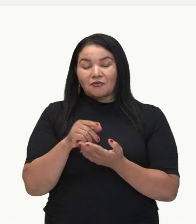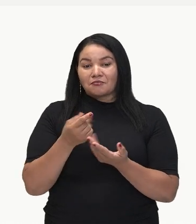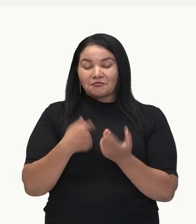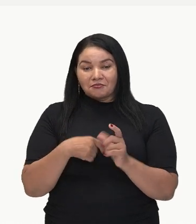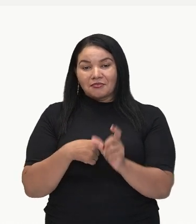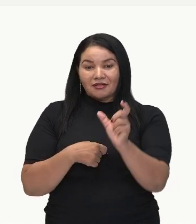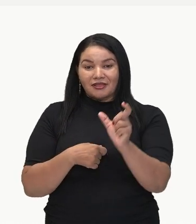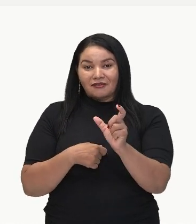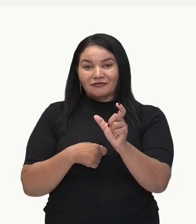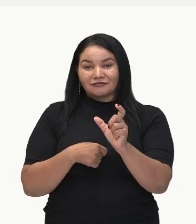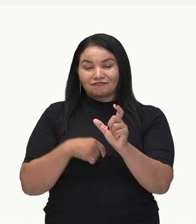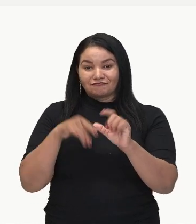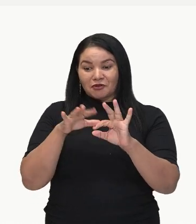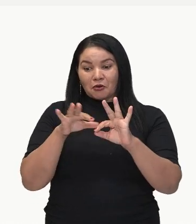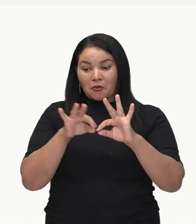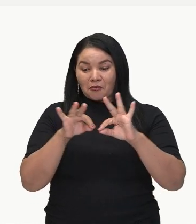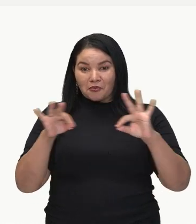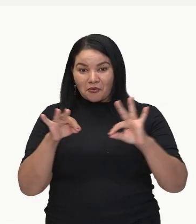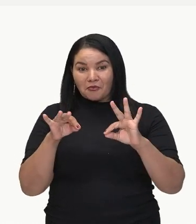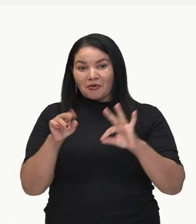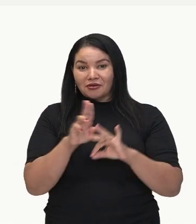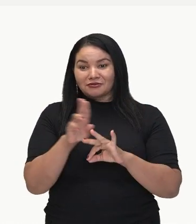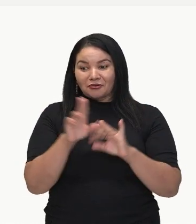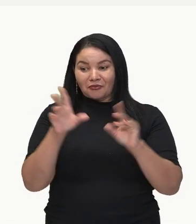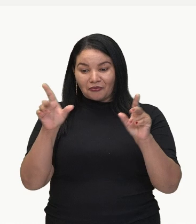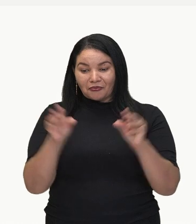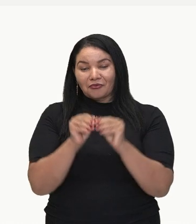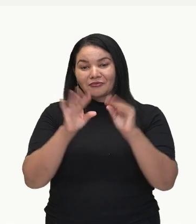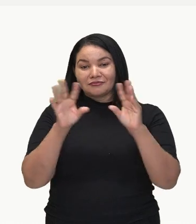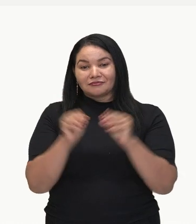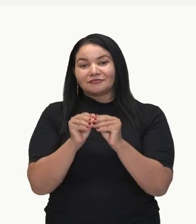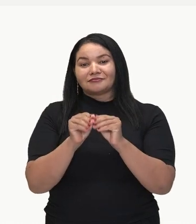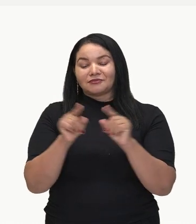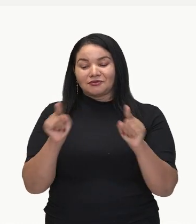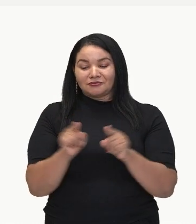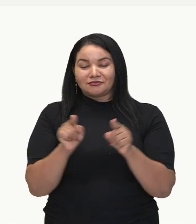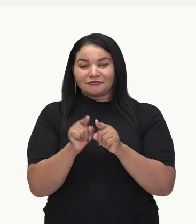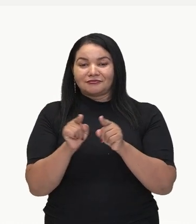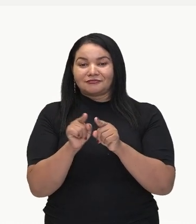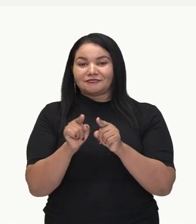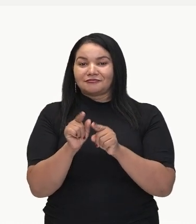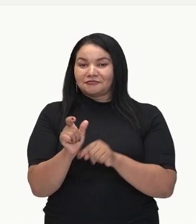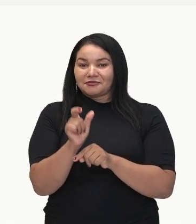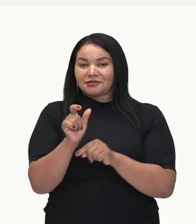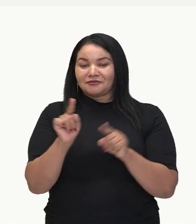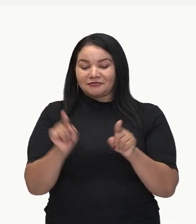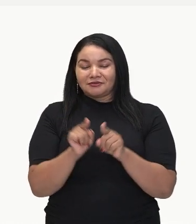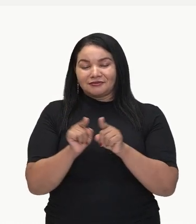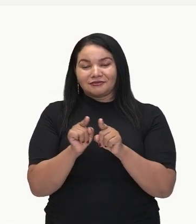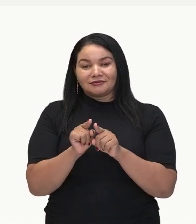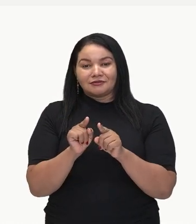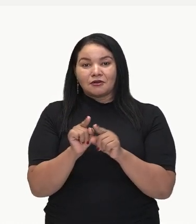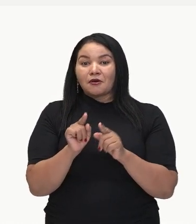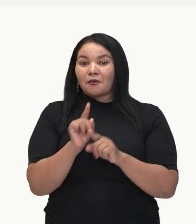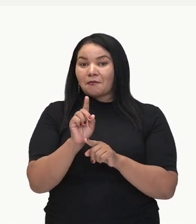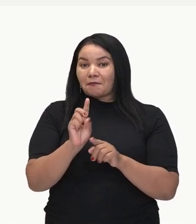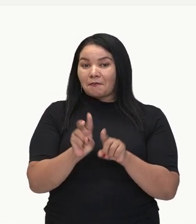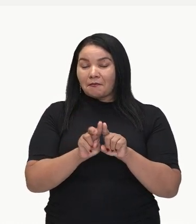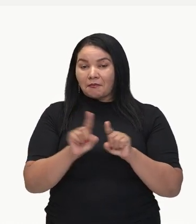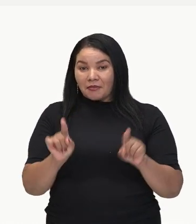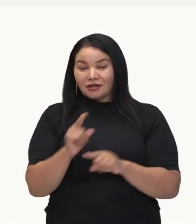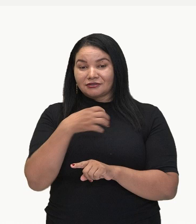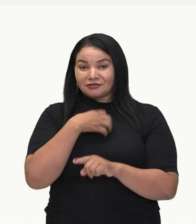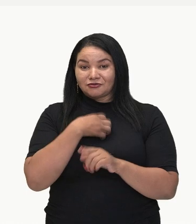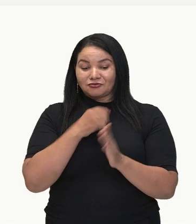abreviações, a abreviação vocabular, ela consiste disso na redução de uma determinada palavra, sem que isso lhe altere o sentido.